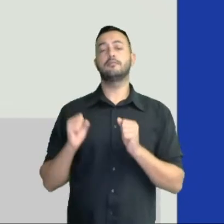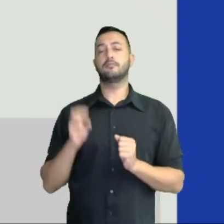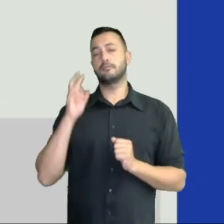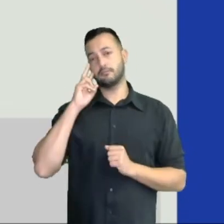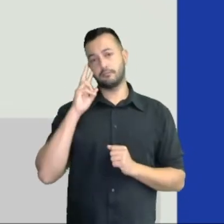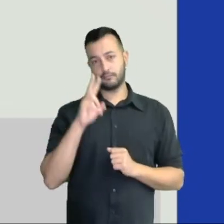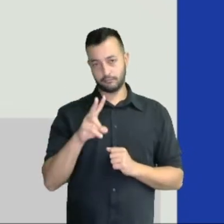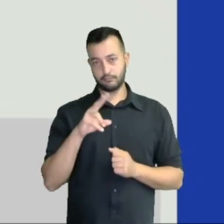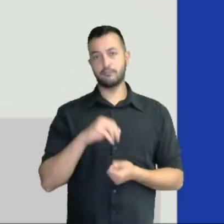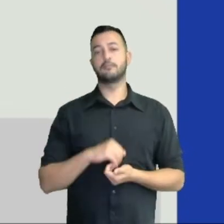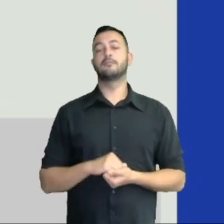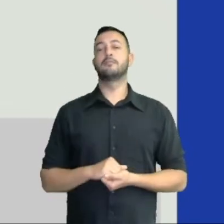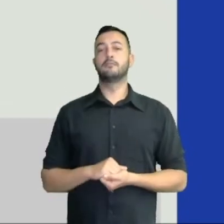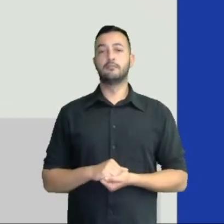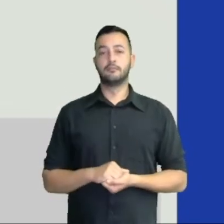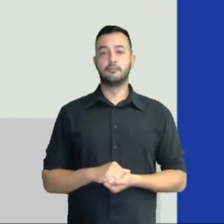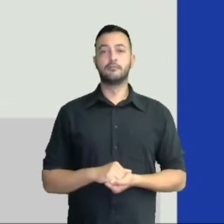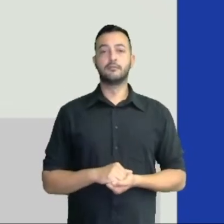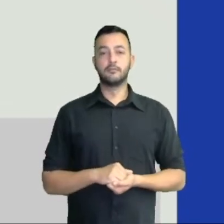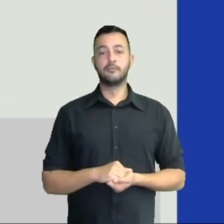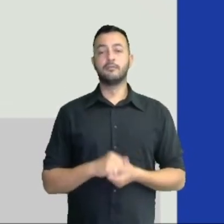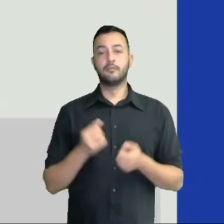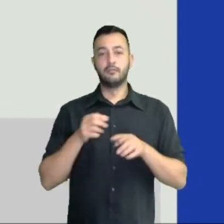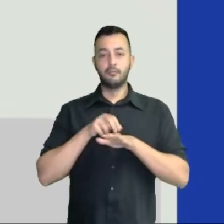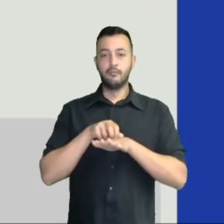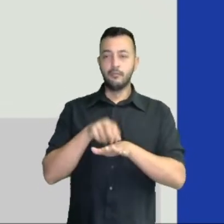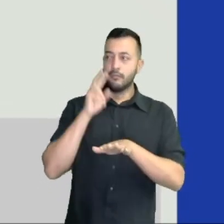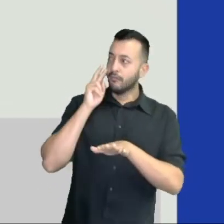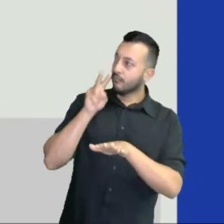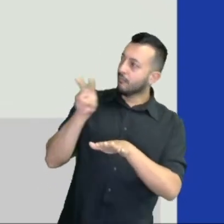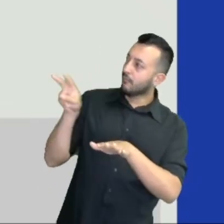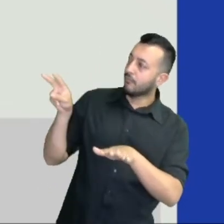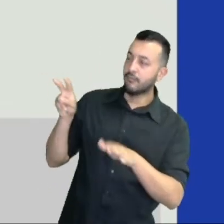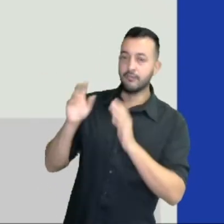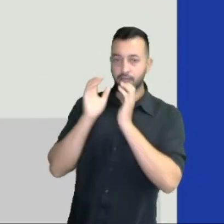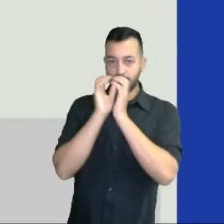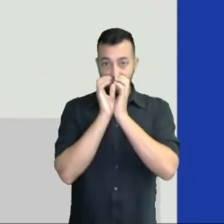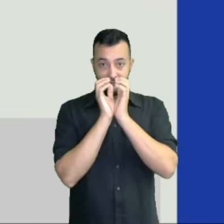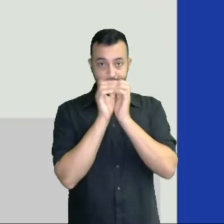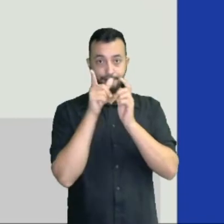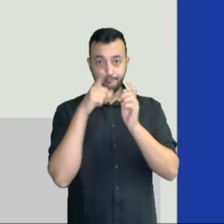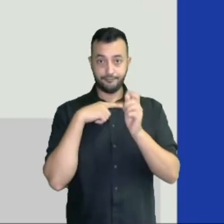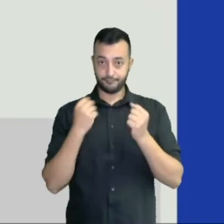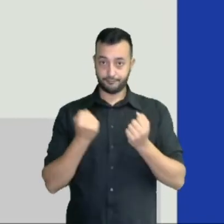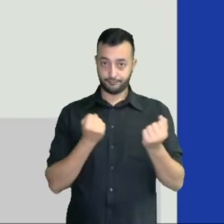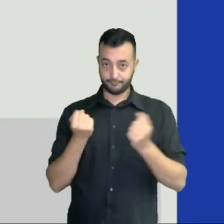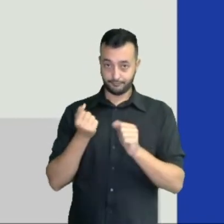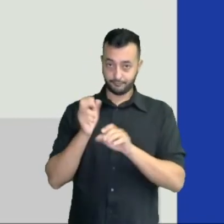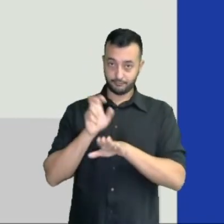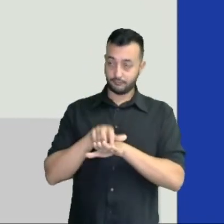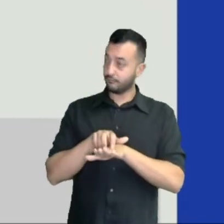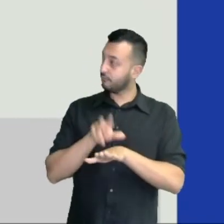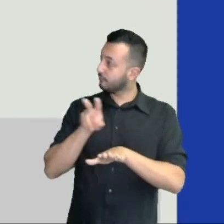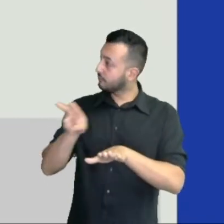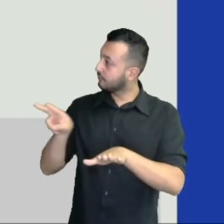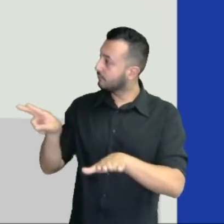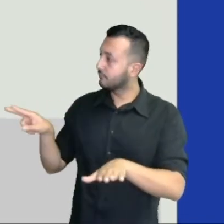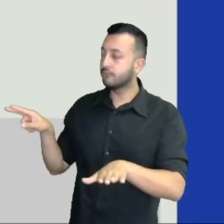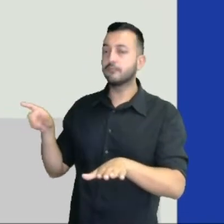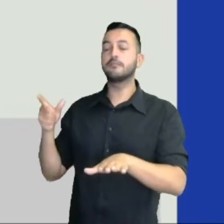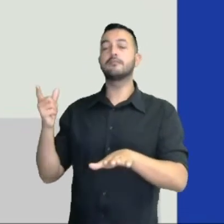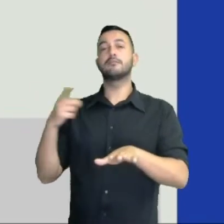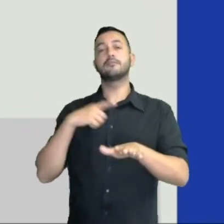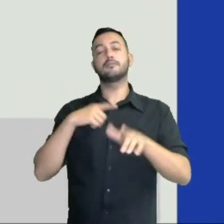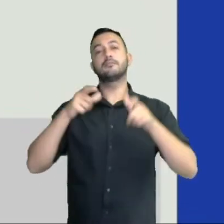ver passando, né, no transporte. Você vai ao Recife, você olha pela janela do automóvel, do carro, do ônibus. Então você